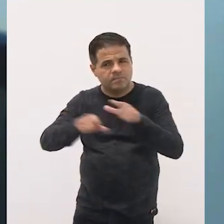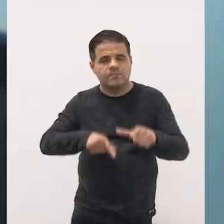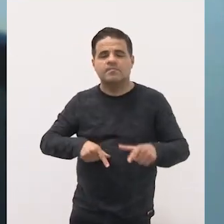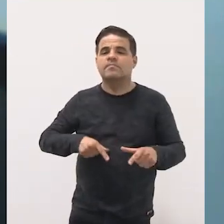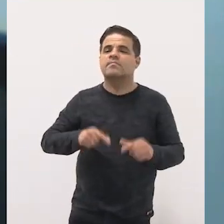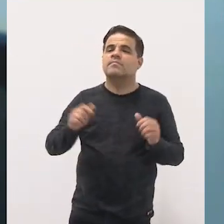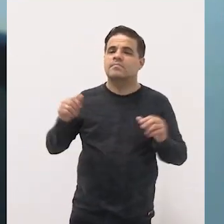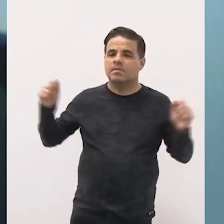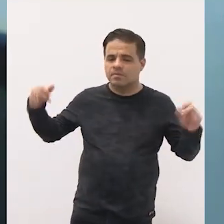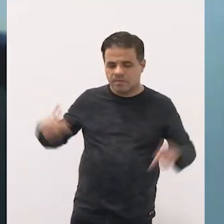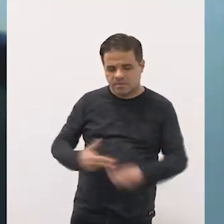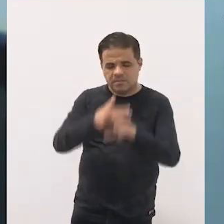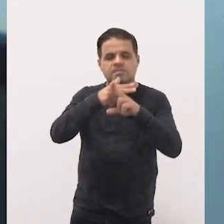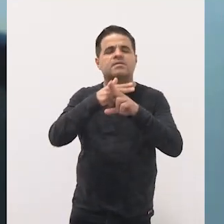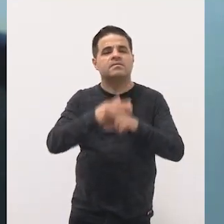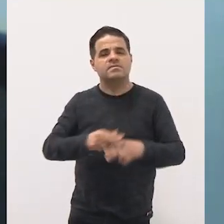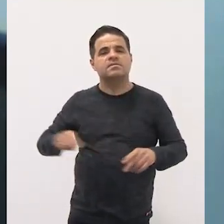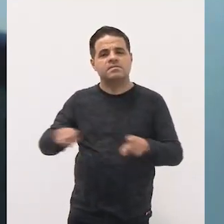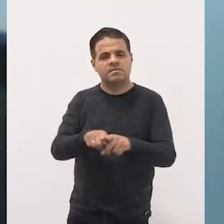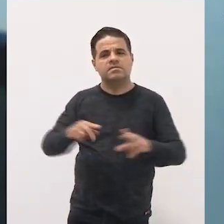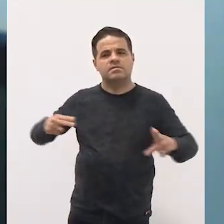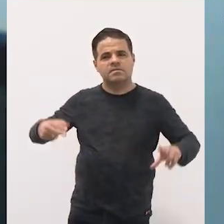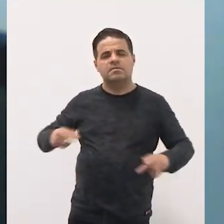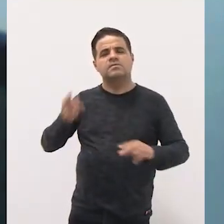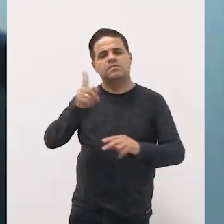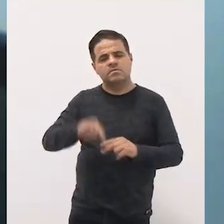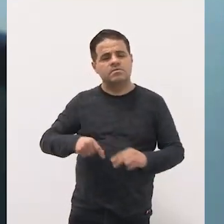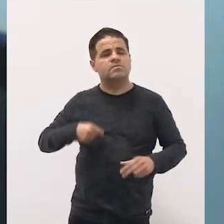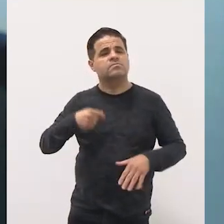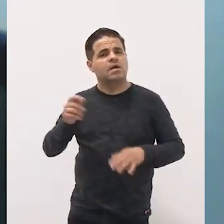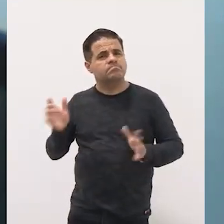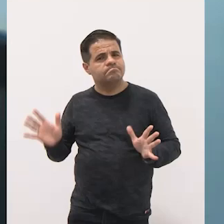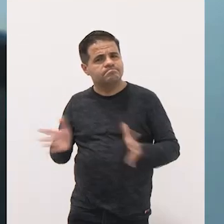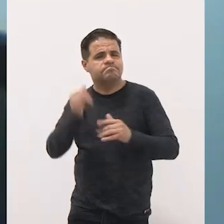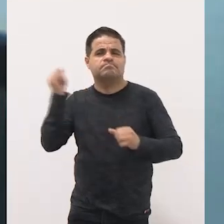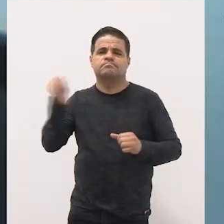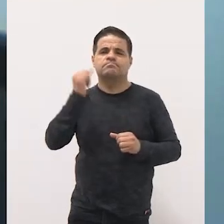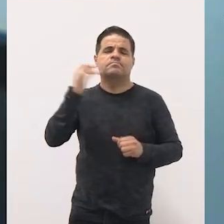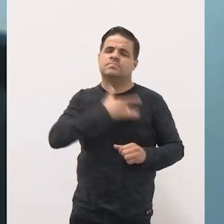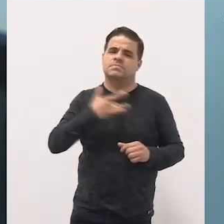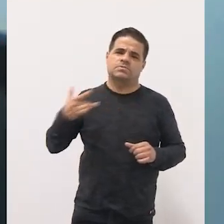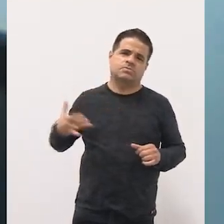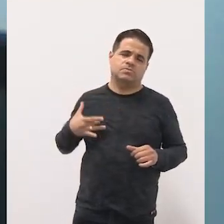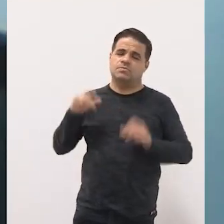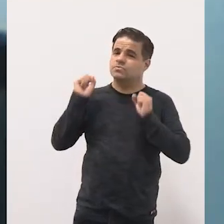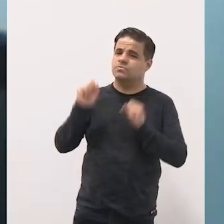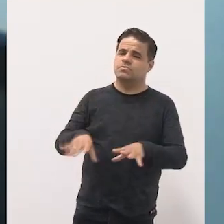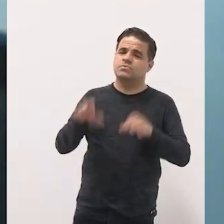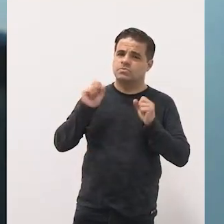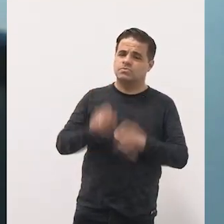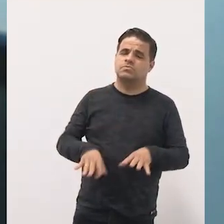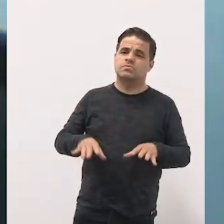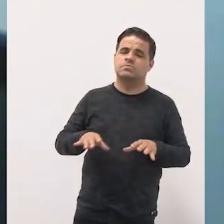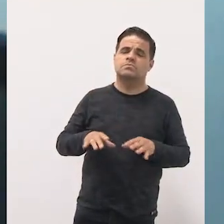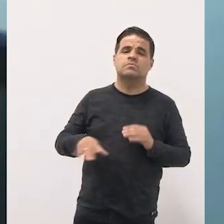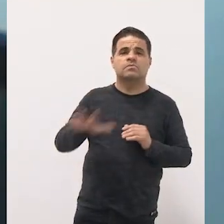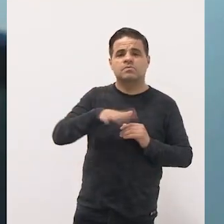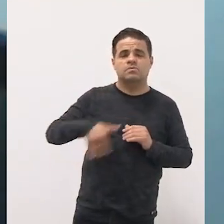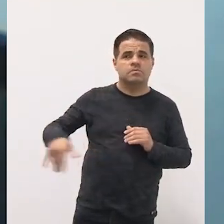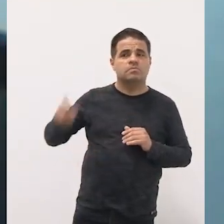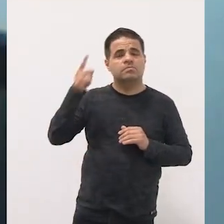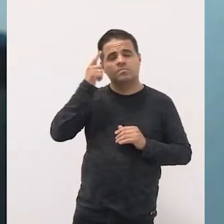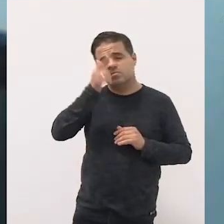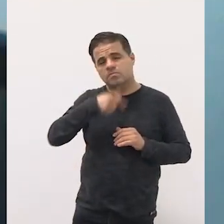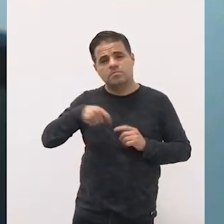a transversalidade, que isso é super possível, a saúde, educação, cidadania, para que a